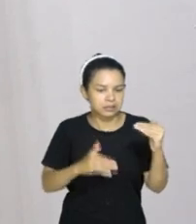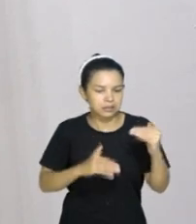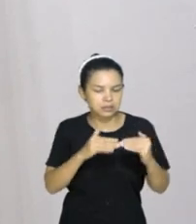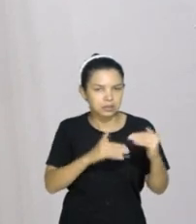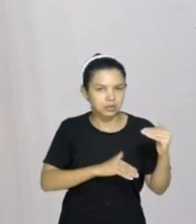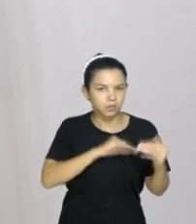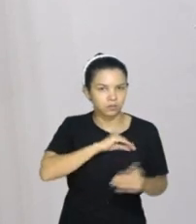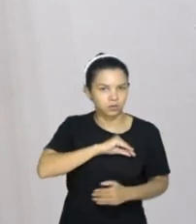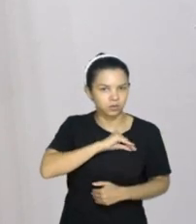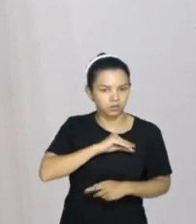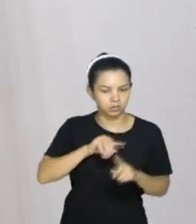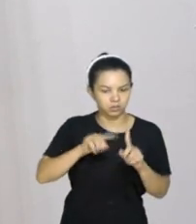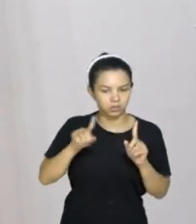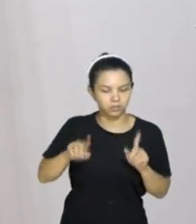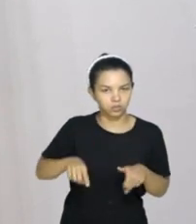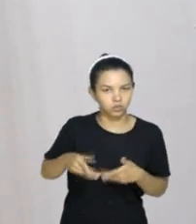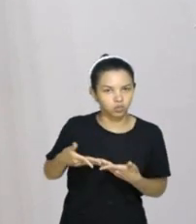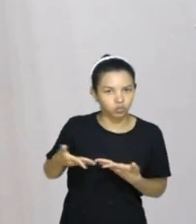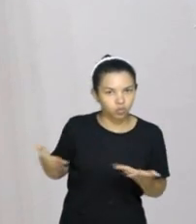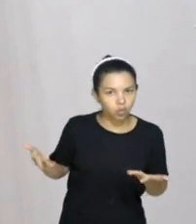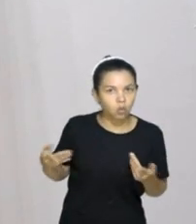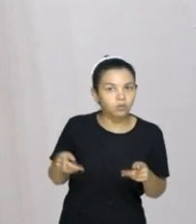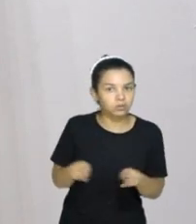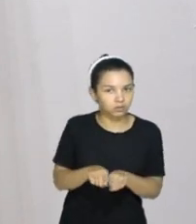e também precisa